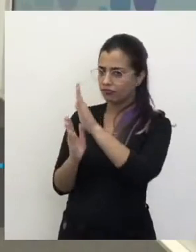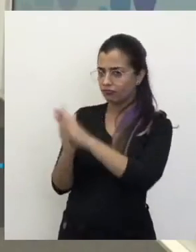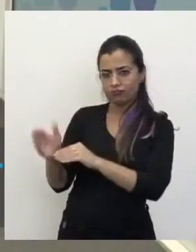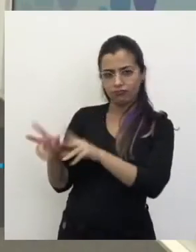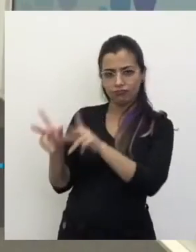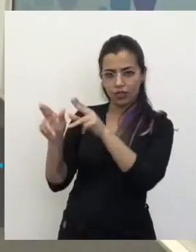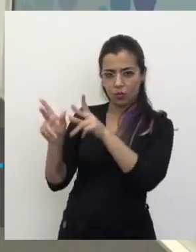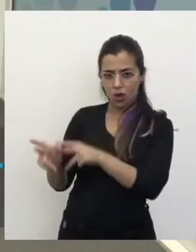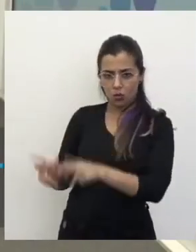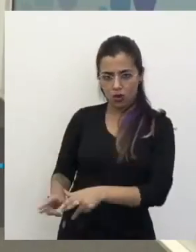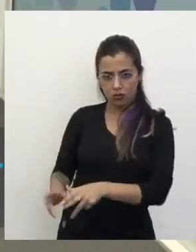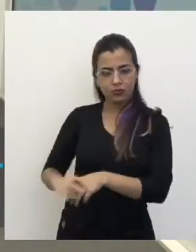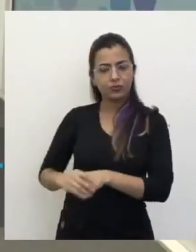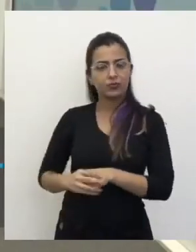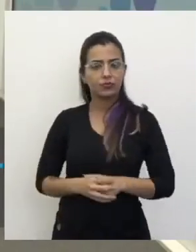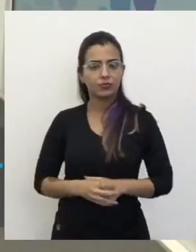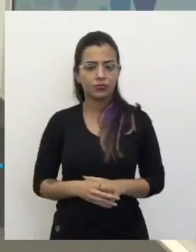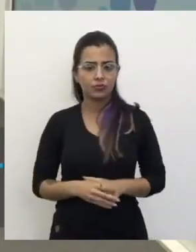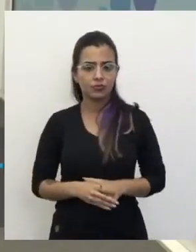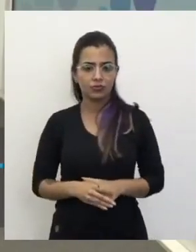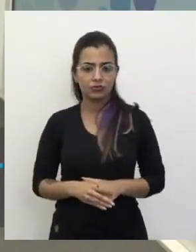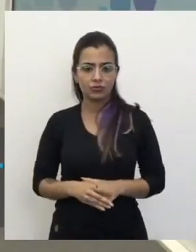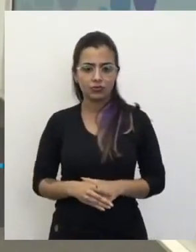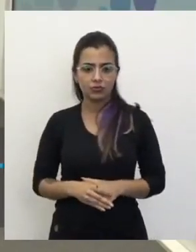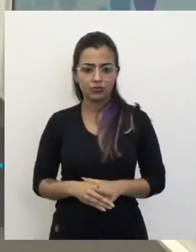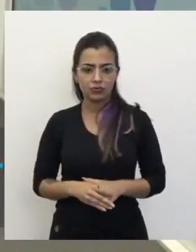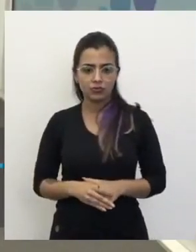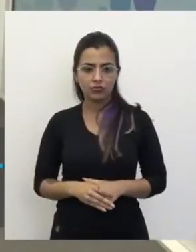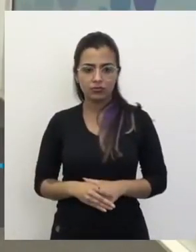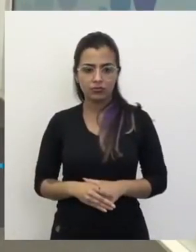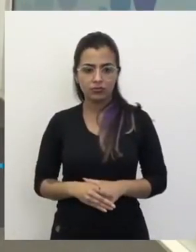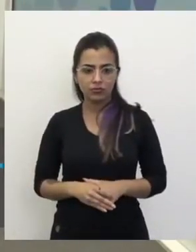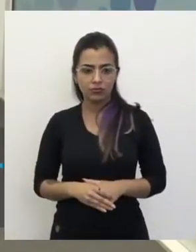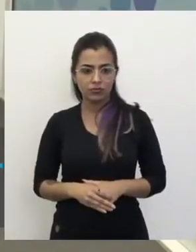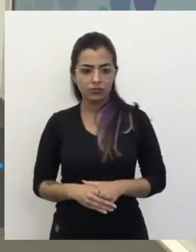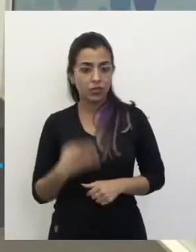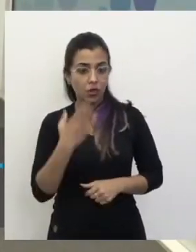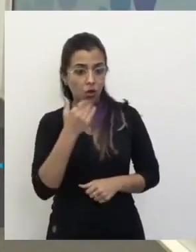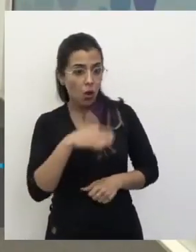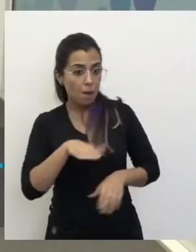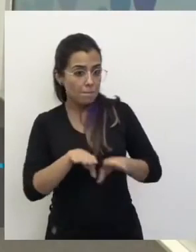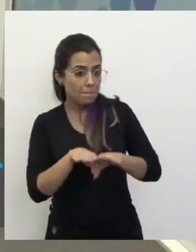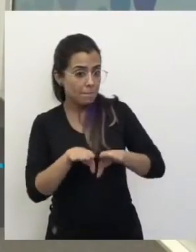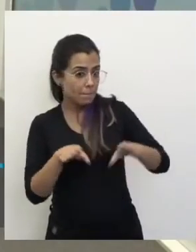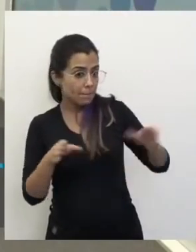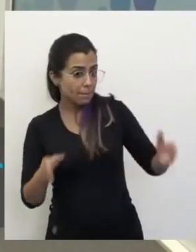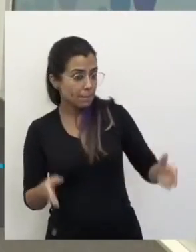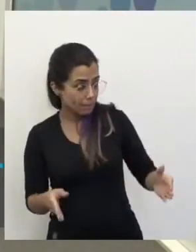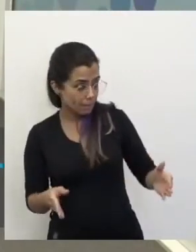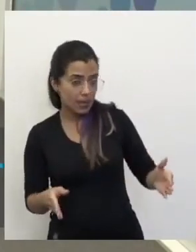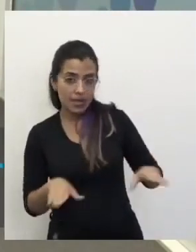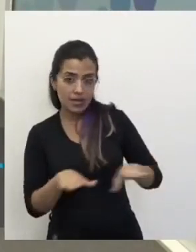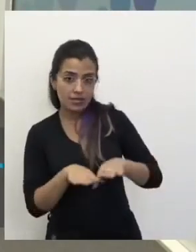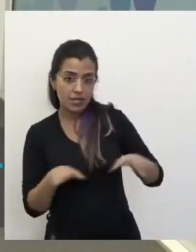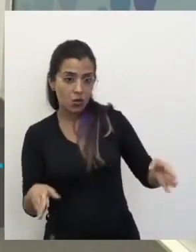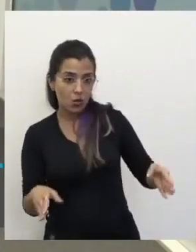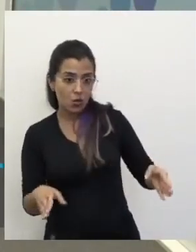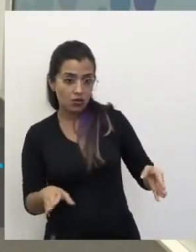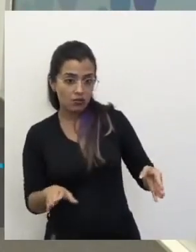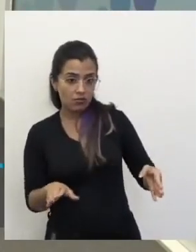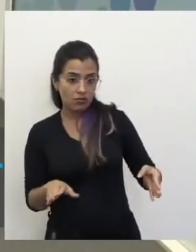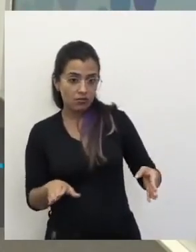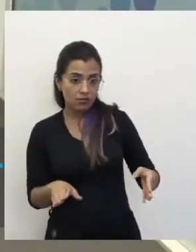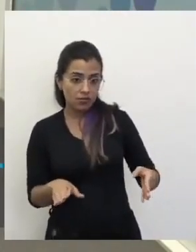também. Poderia come na ser... mesa ou come à mesa? Come na mesa. Ele pode estar em cima da mesa ou